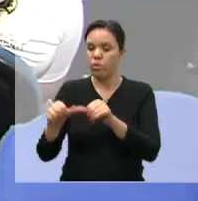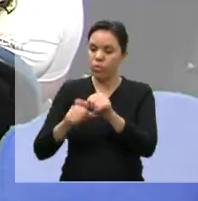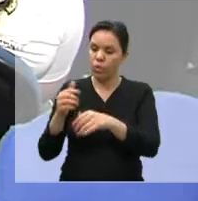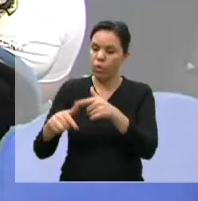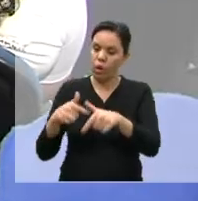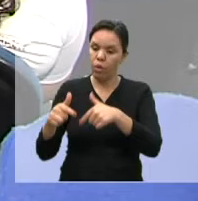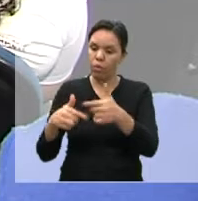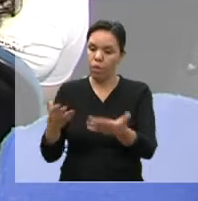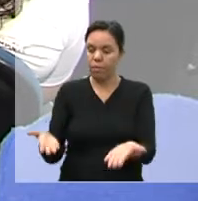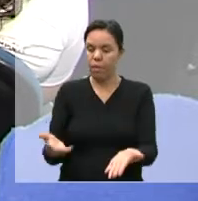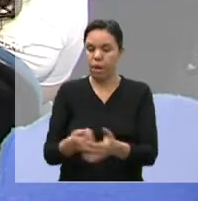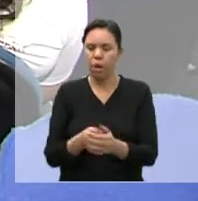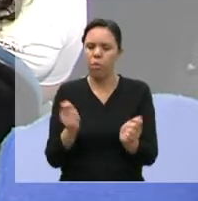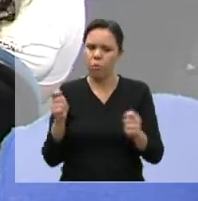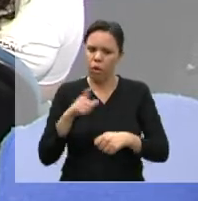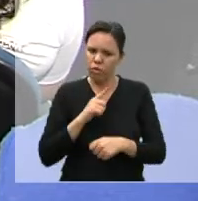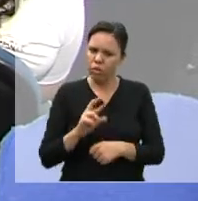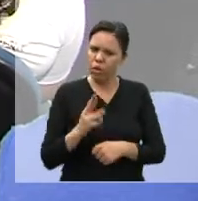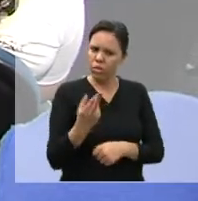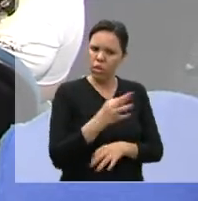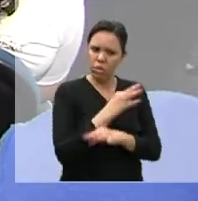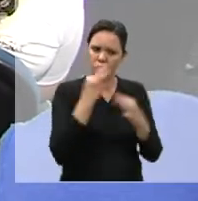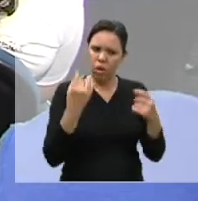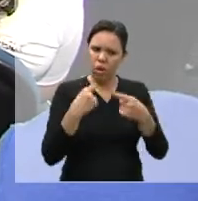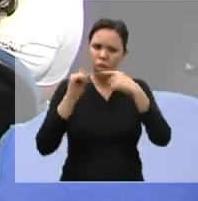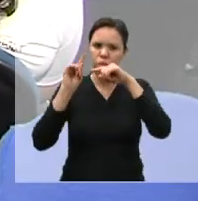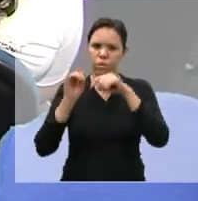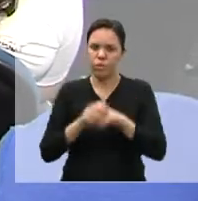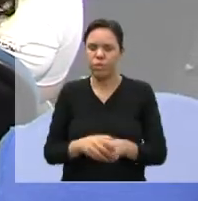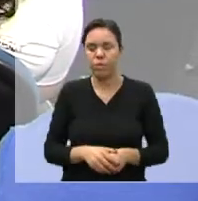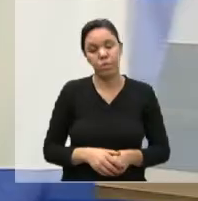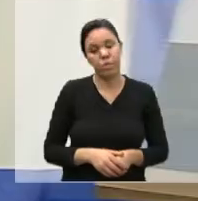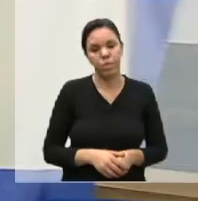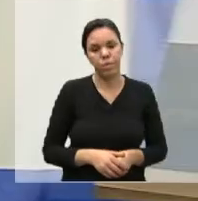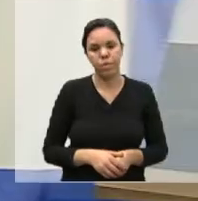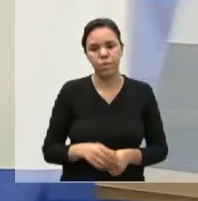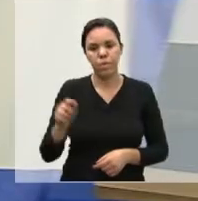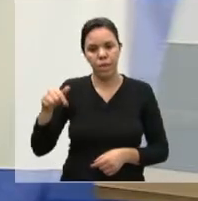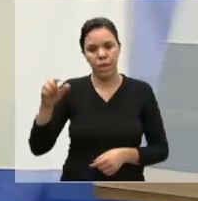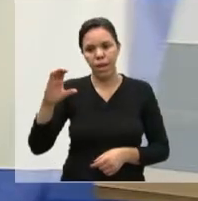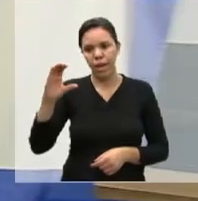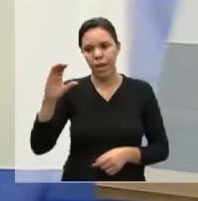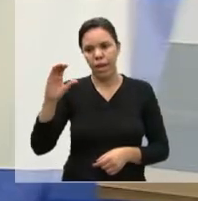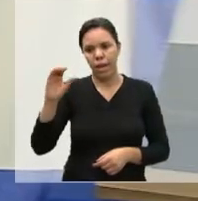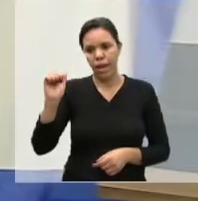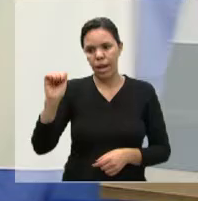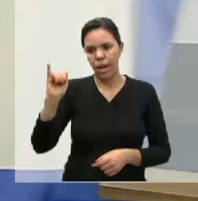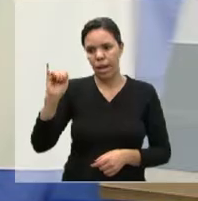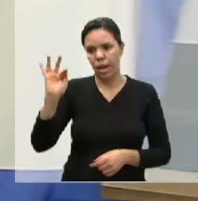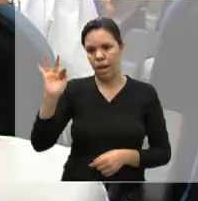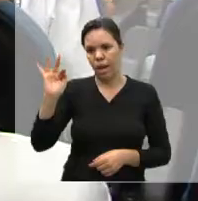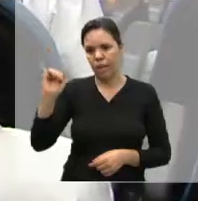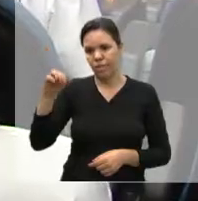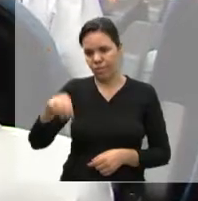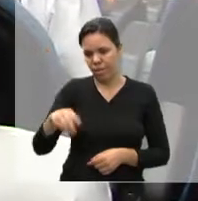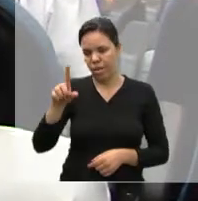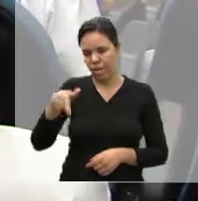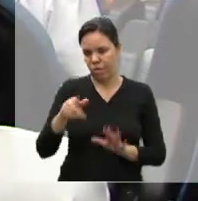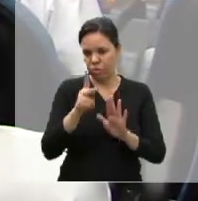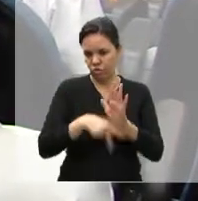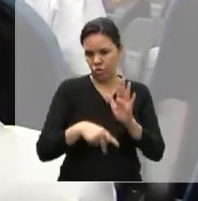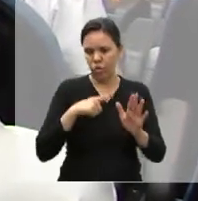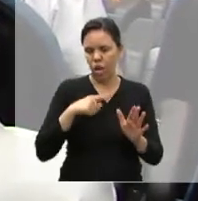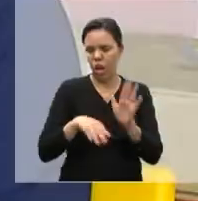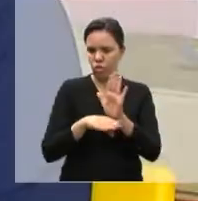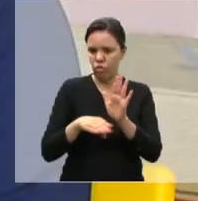desenvolvimento na área das artes também, né? Como é Ciência e Arte no Inverno, as alunas que participaram do CAFIM aqui do Oziel esse ano, elas trouxeram